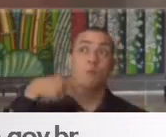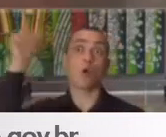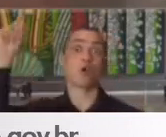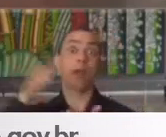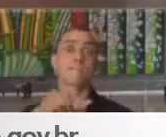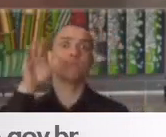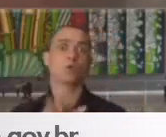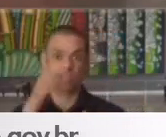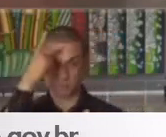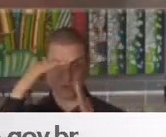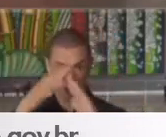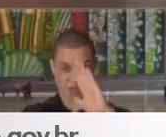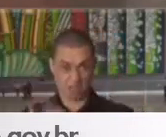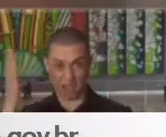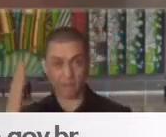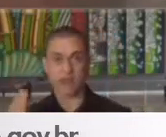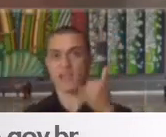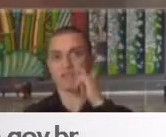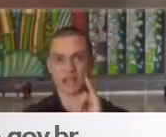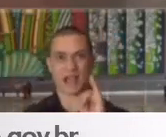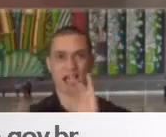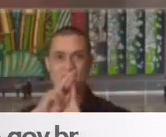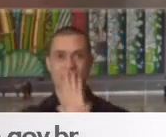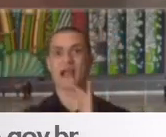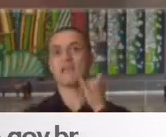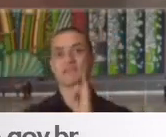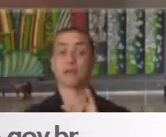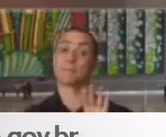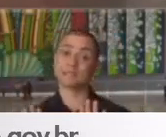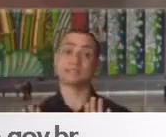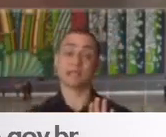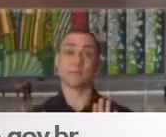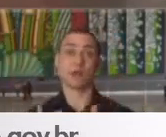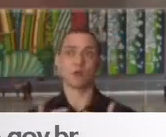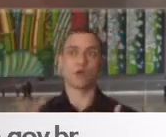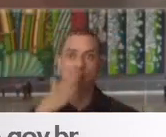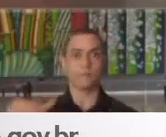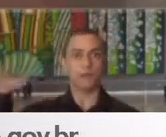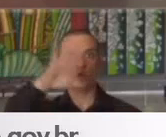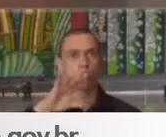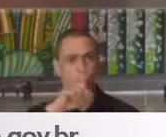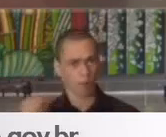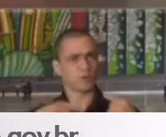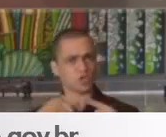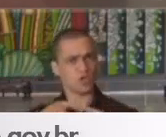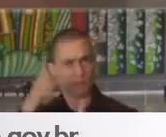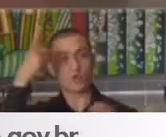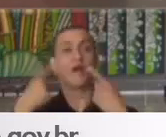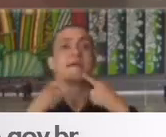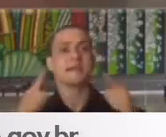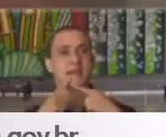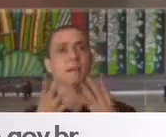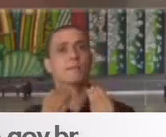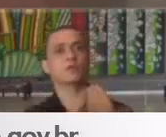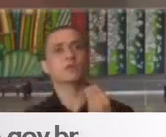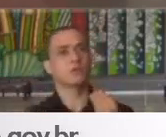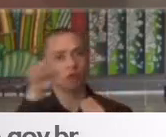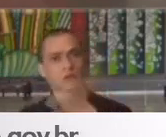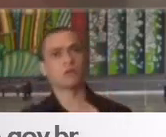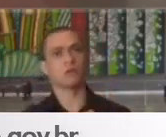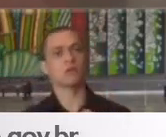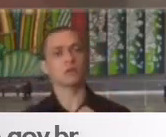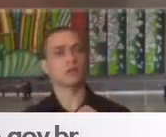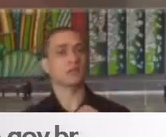países? Desculpa quebrar a regra, mas tem só uma pergunta sobre os bailes funk. A gente recebeu bastante reclamação de que alguns bailes funk